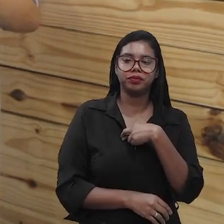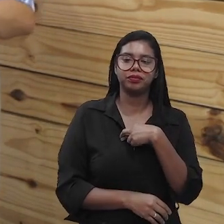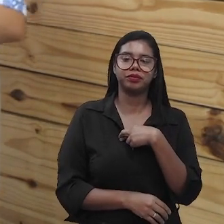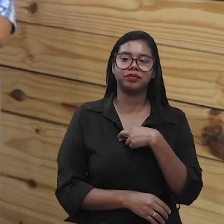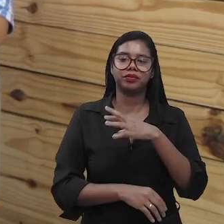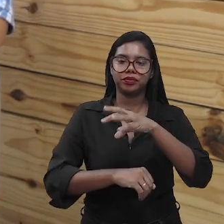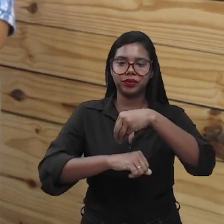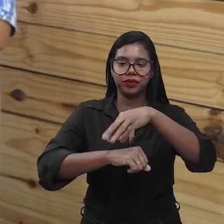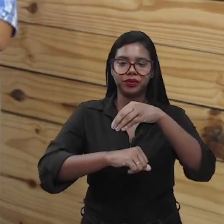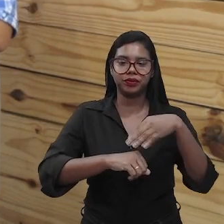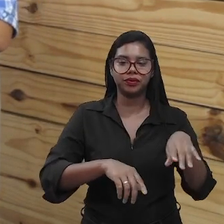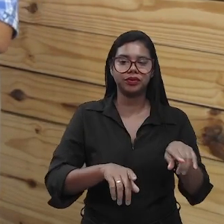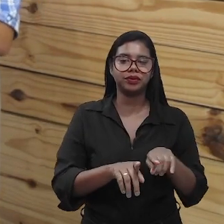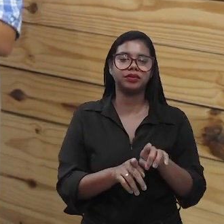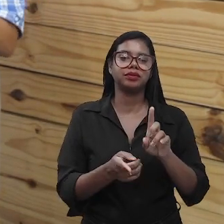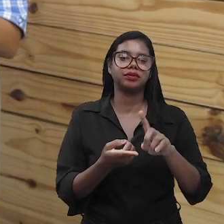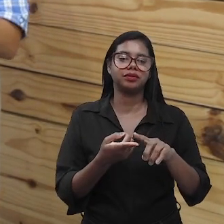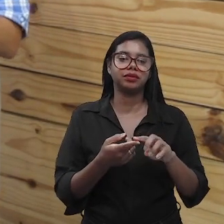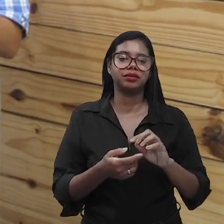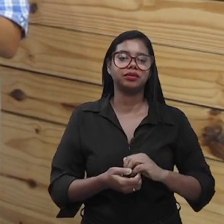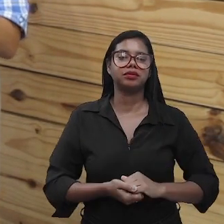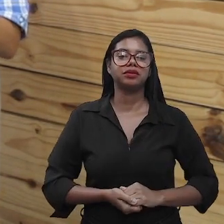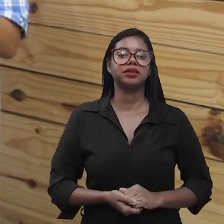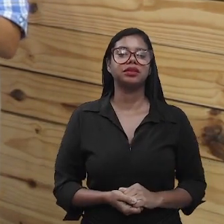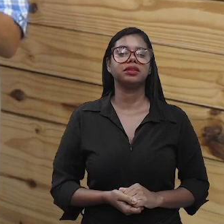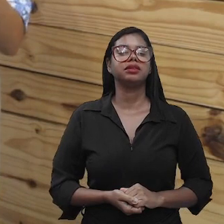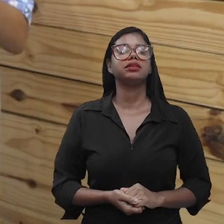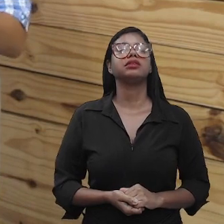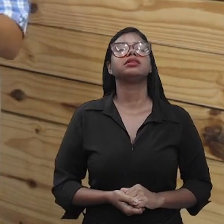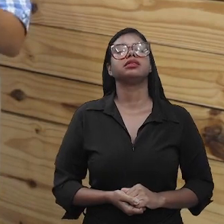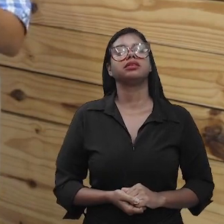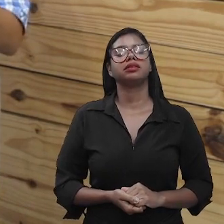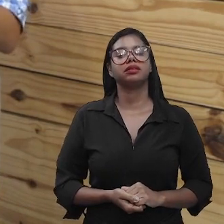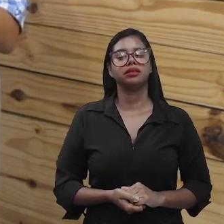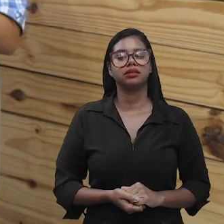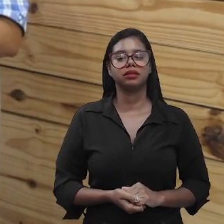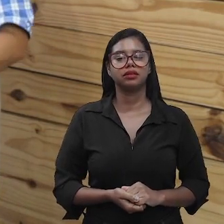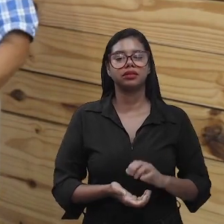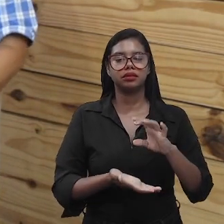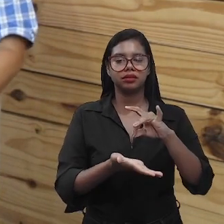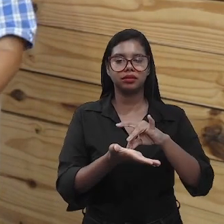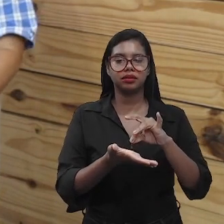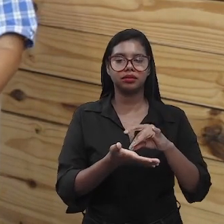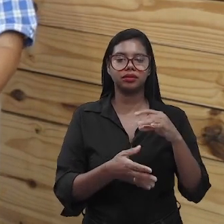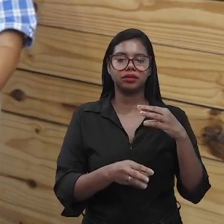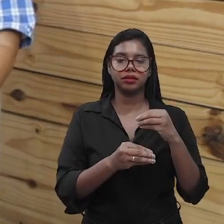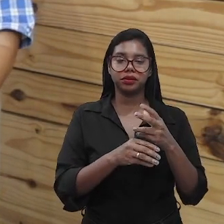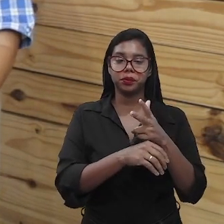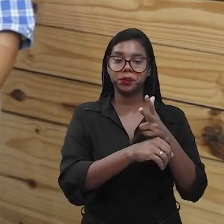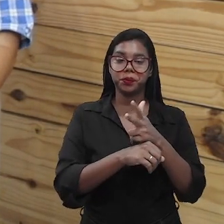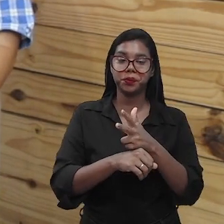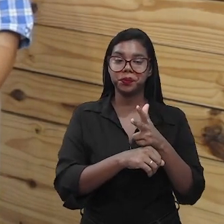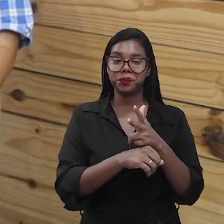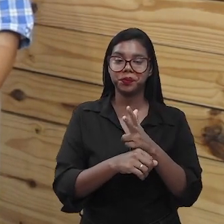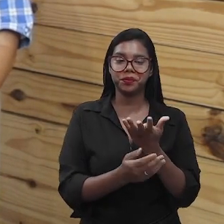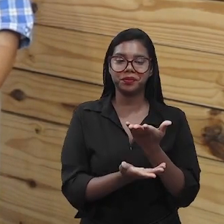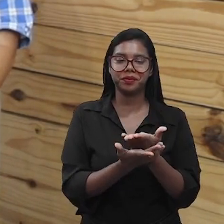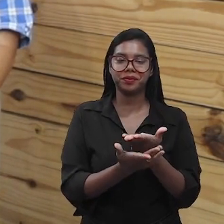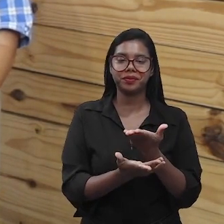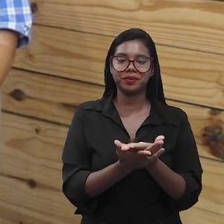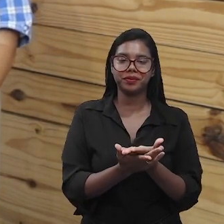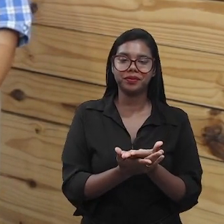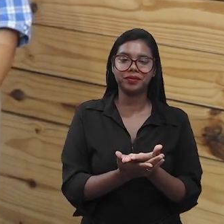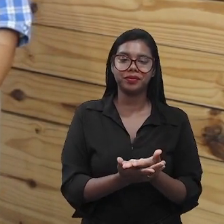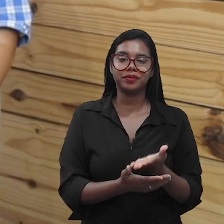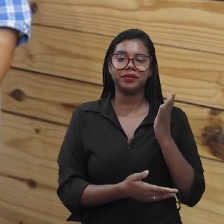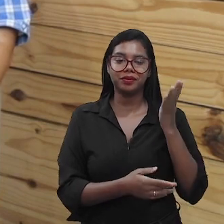esses leitores aspectos, porque, na verdade, agora que a gente está gravando essa aula, já muitos leitores